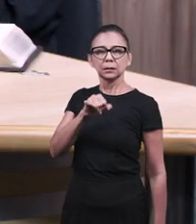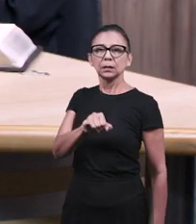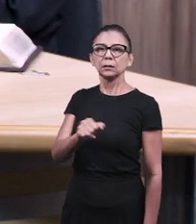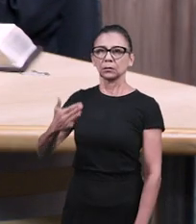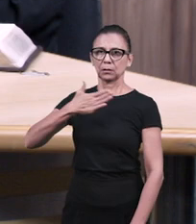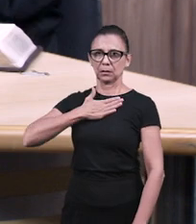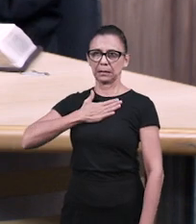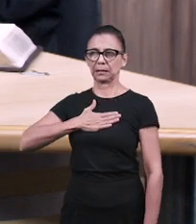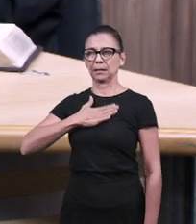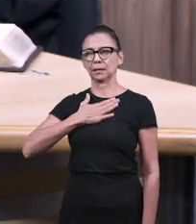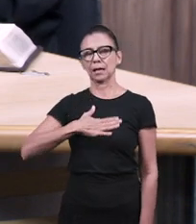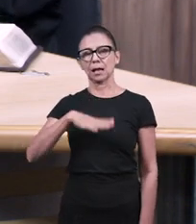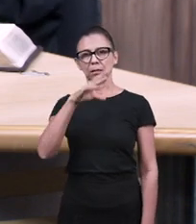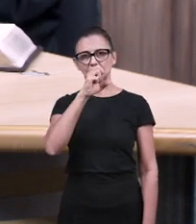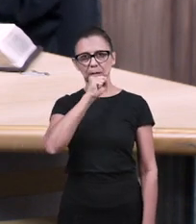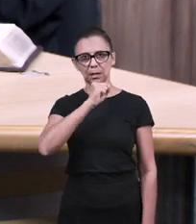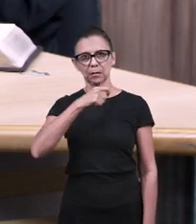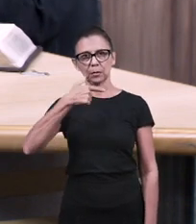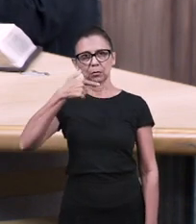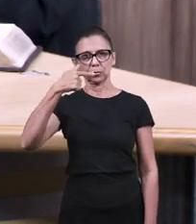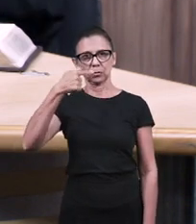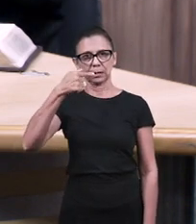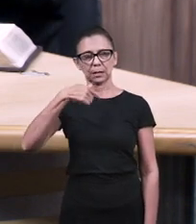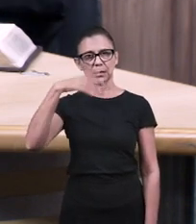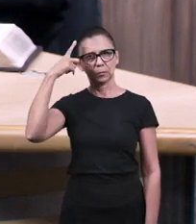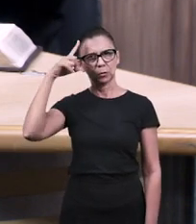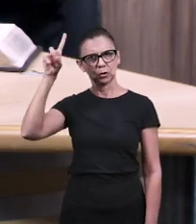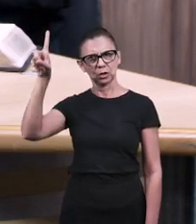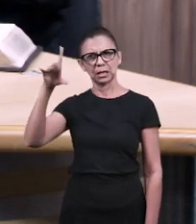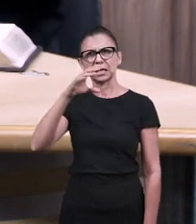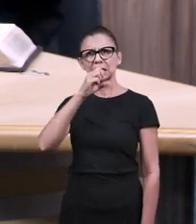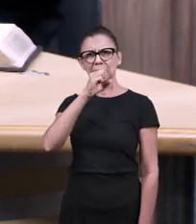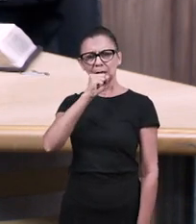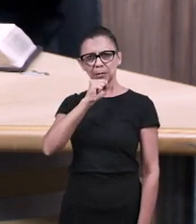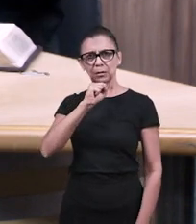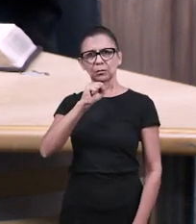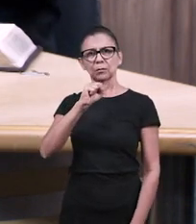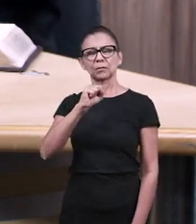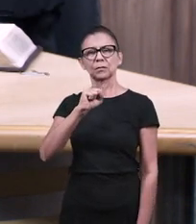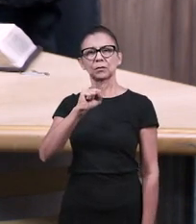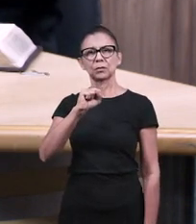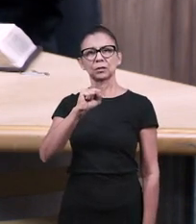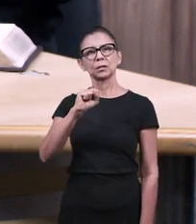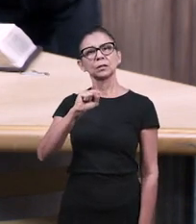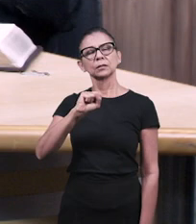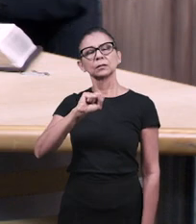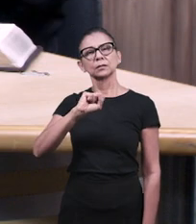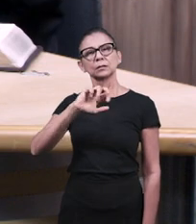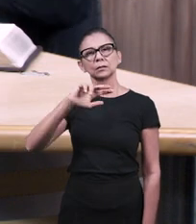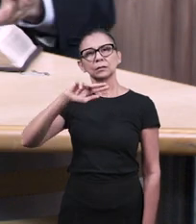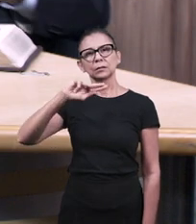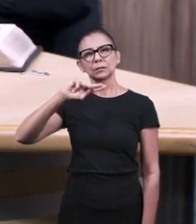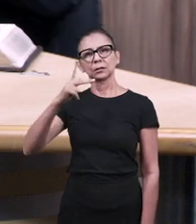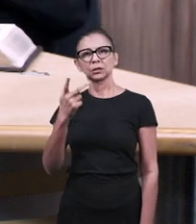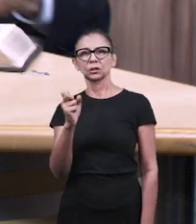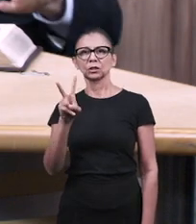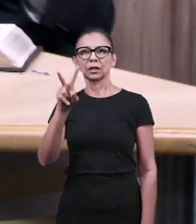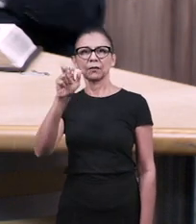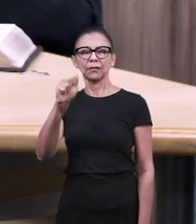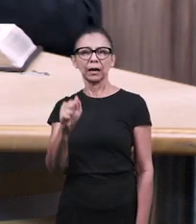repouso, o sábado, o 7º dia, sábado, Shabá, dia de descanso,